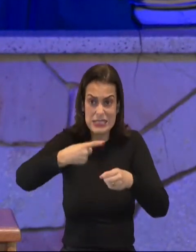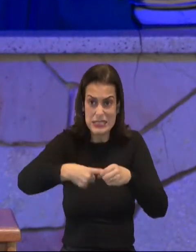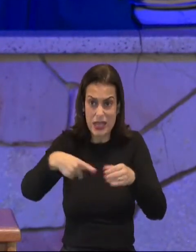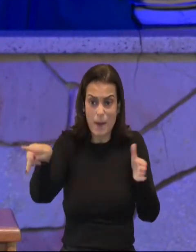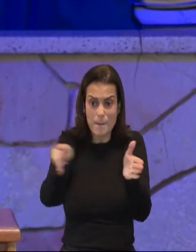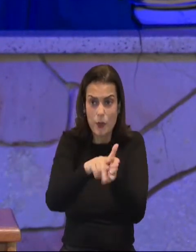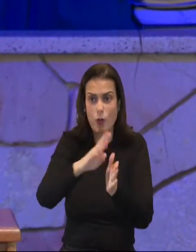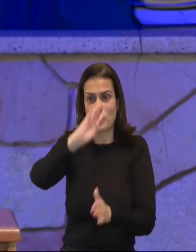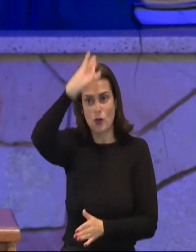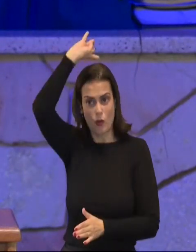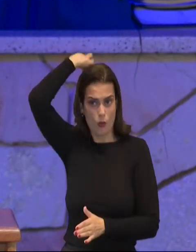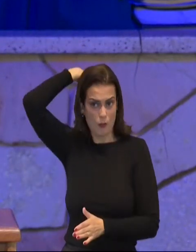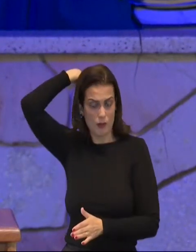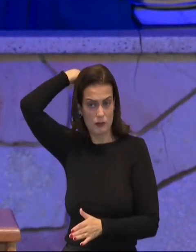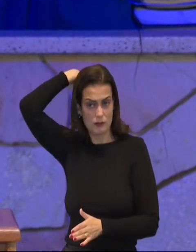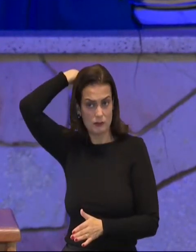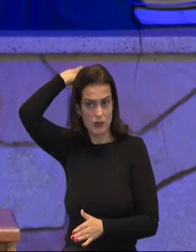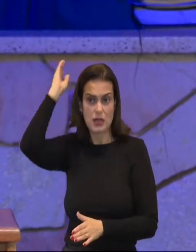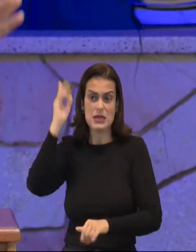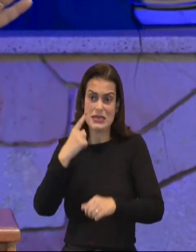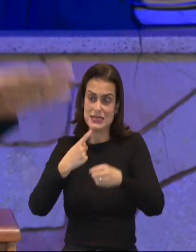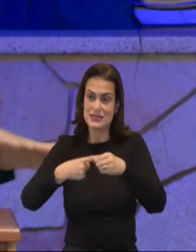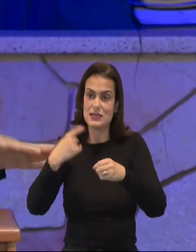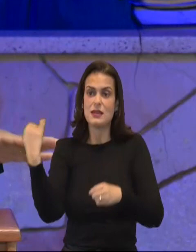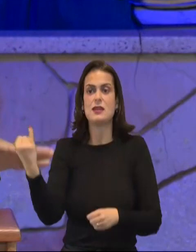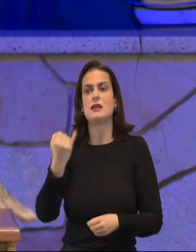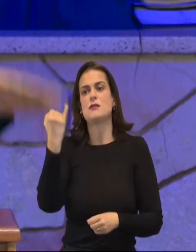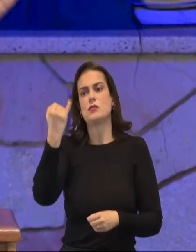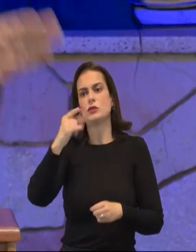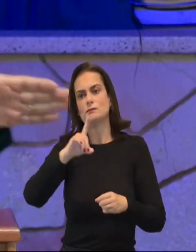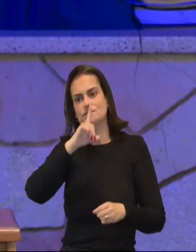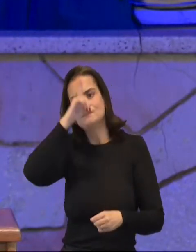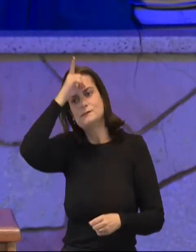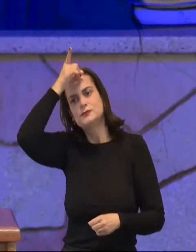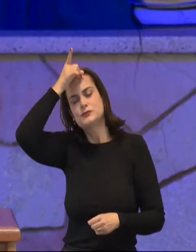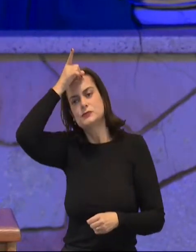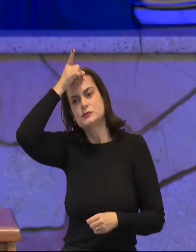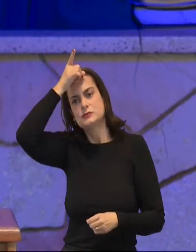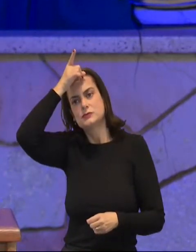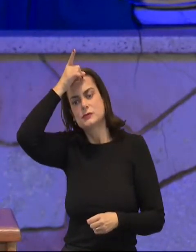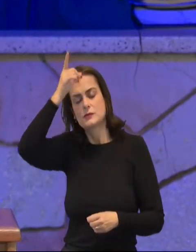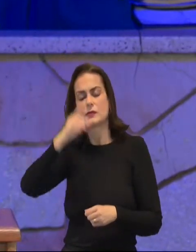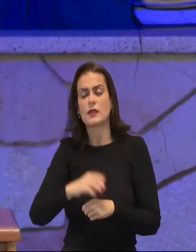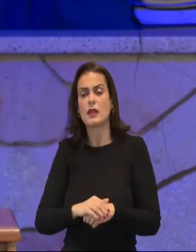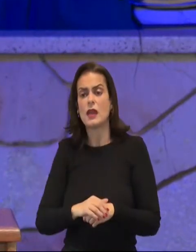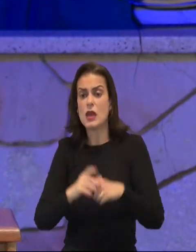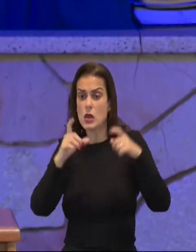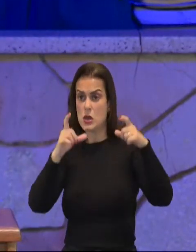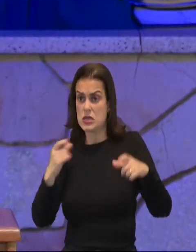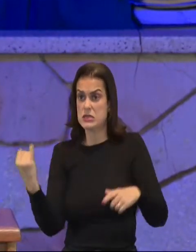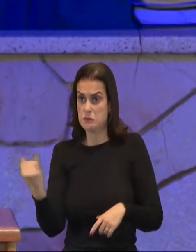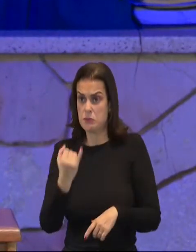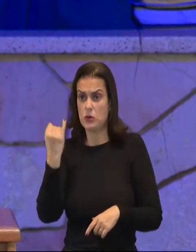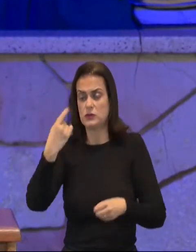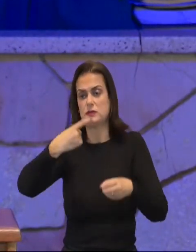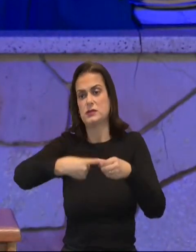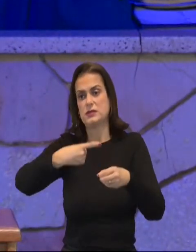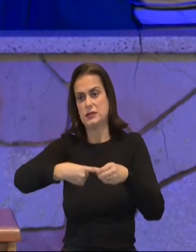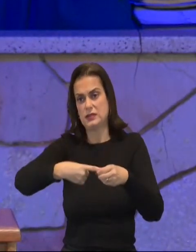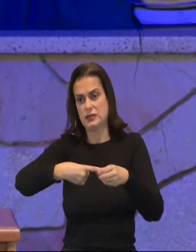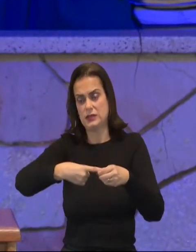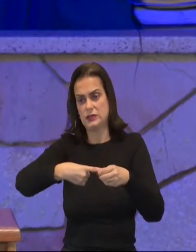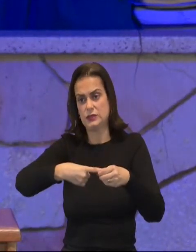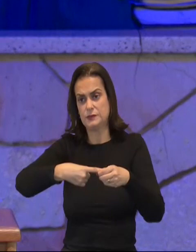romana, uma cidade importante, criada em homenagem a Felipe, o pai do Alexandre o Grande, quando venceu a batalha para